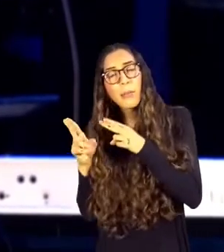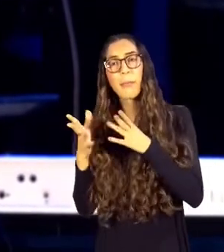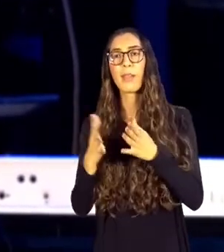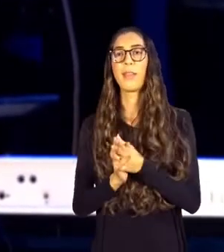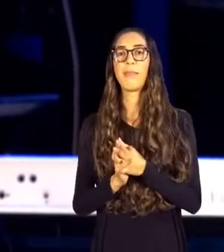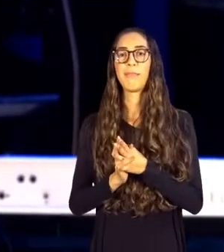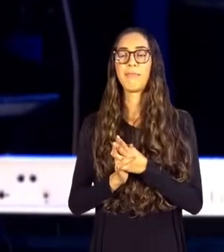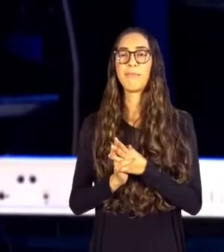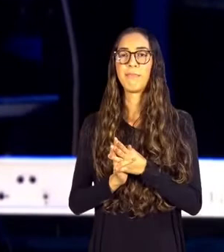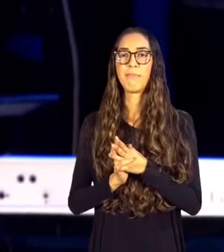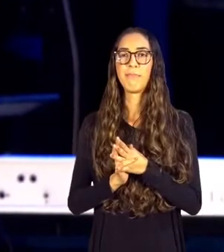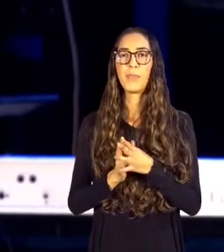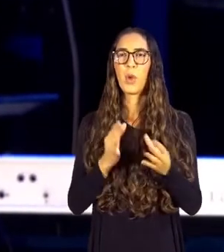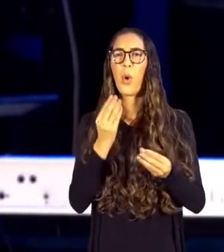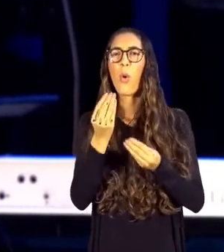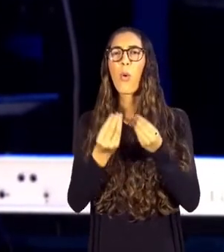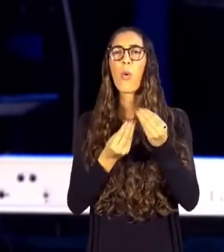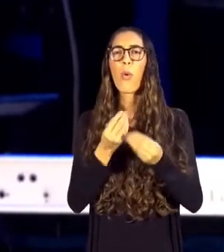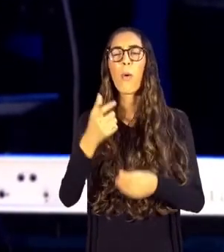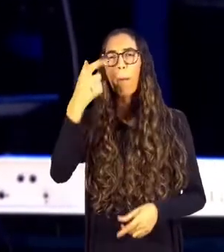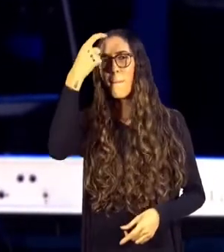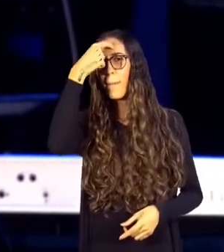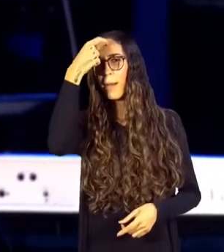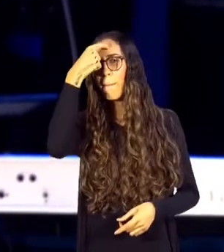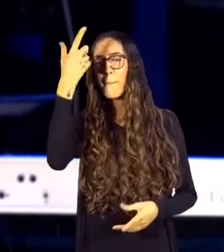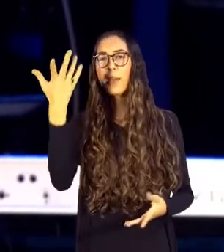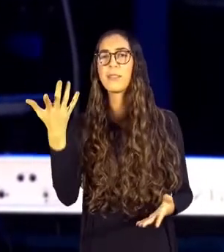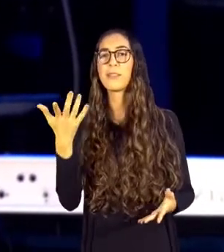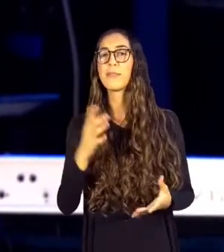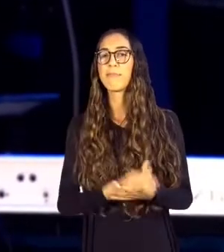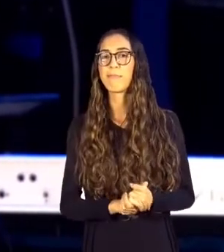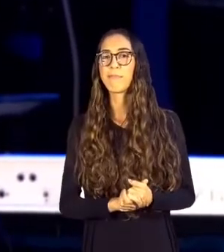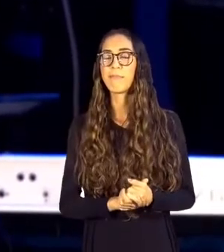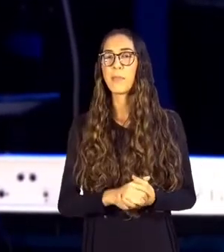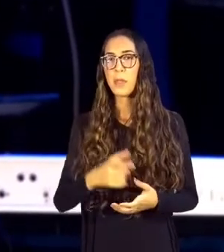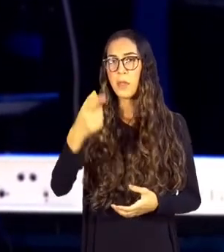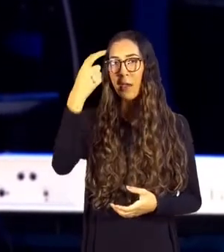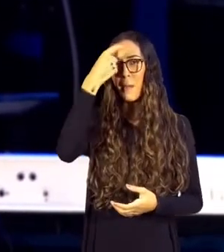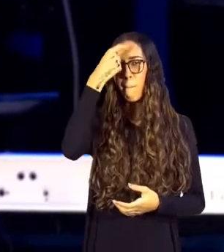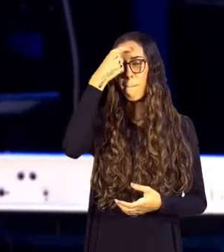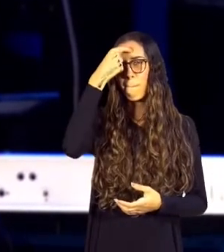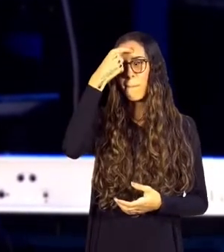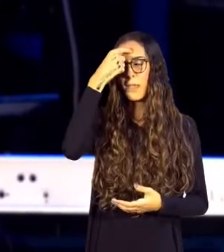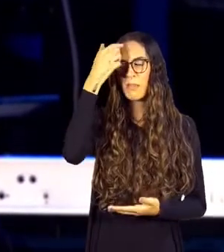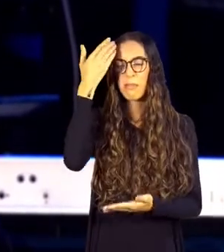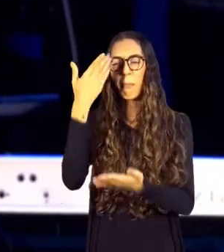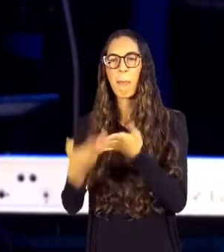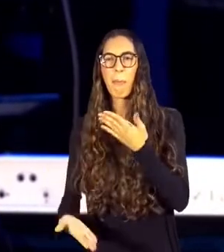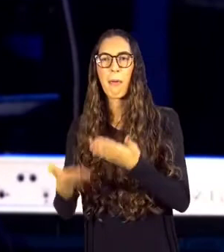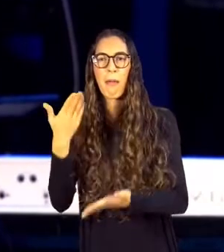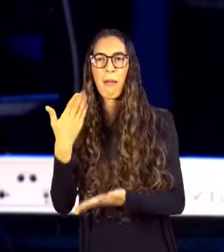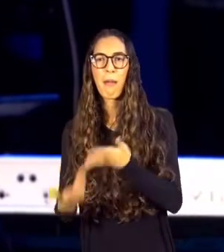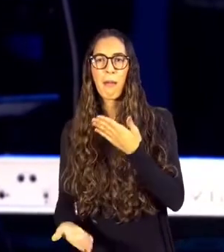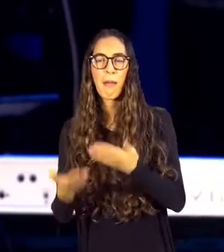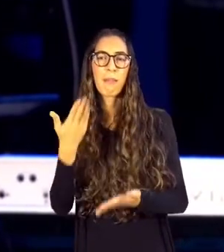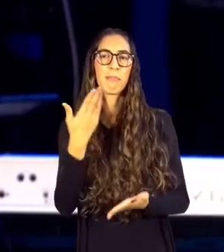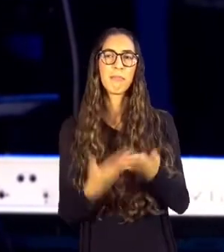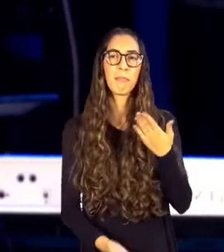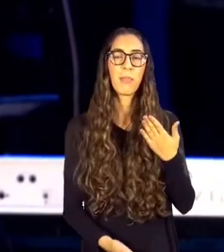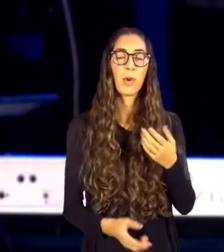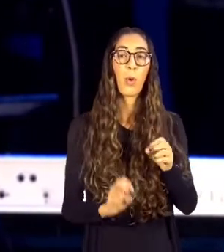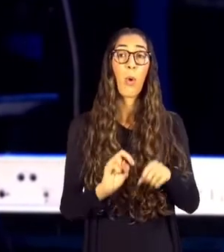Como é que é a sua mente? É uma mente de um derrotado? A mente de uma